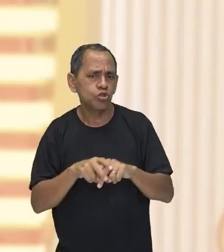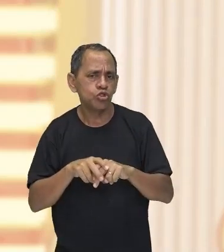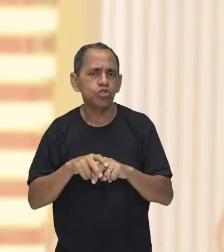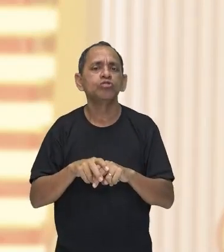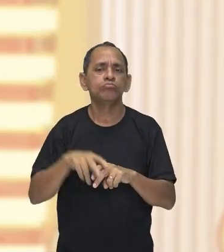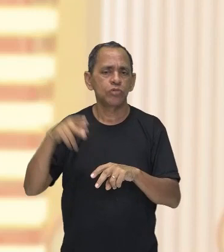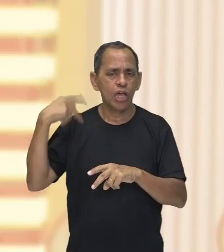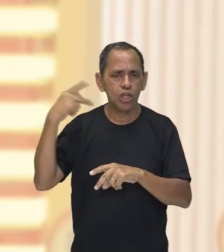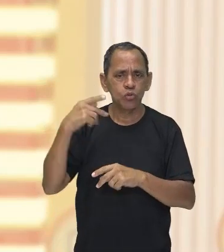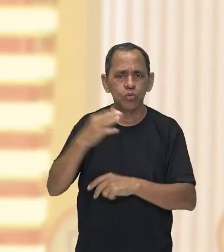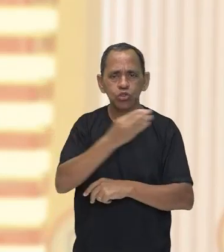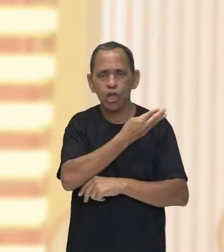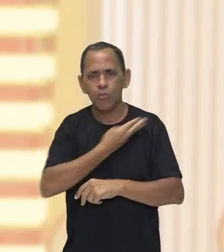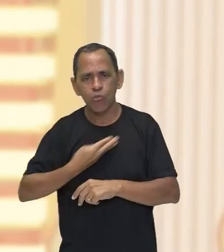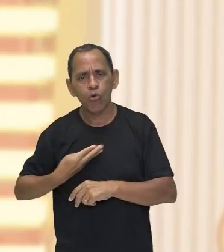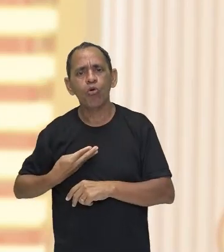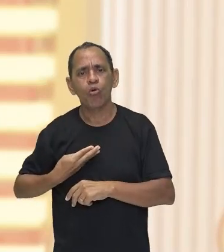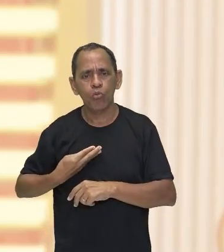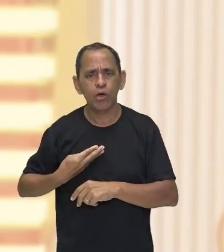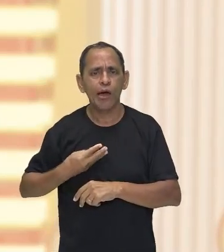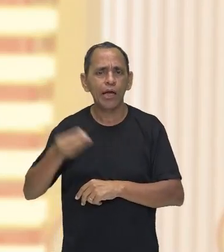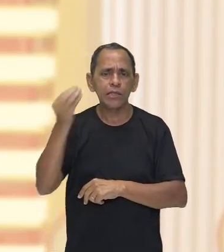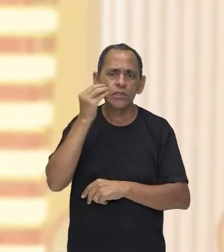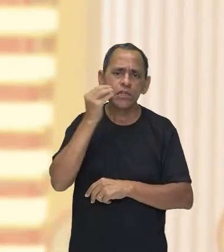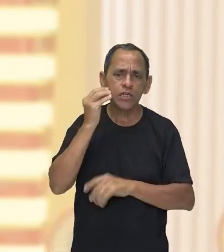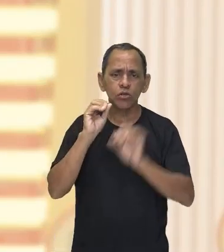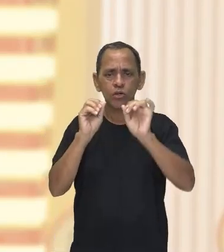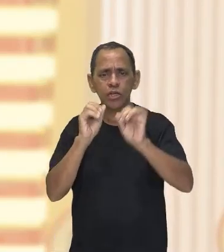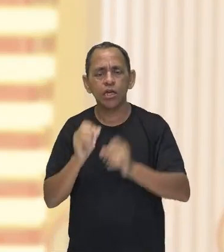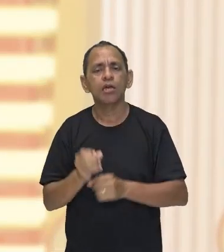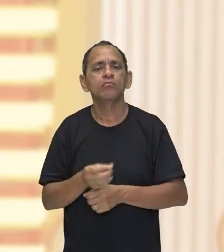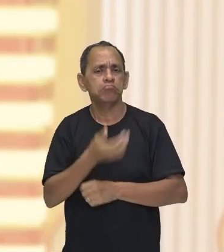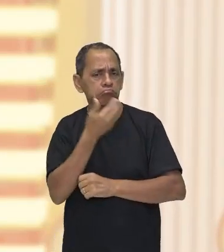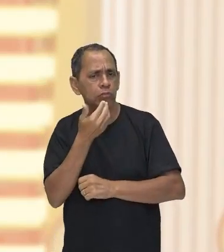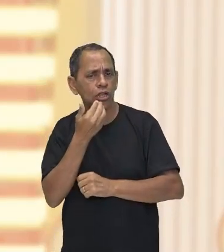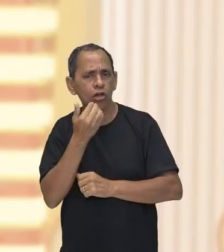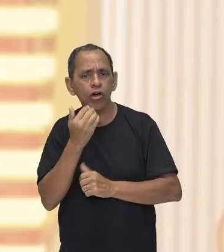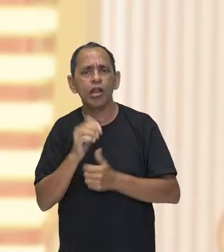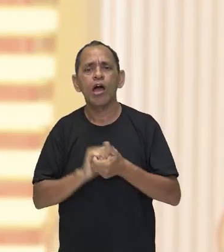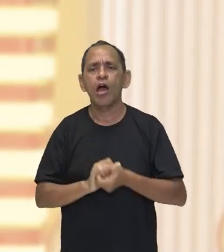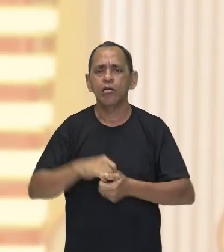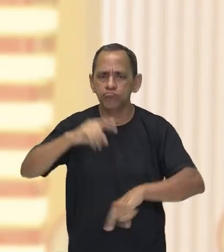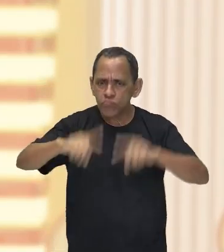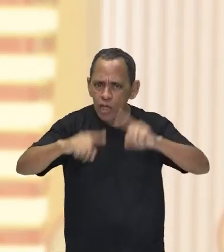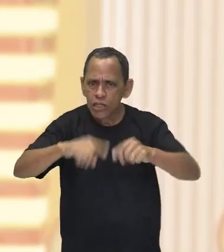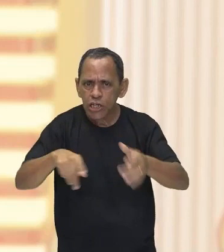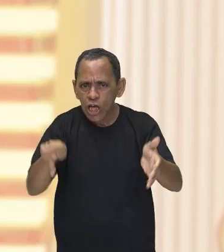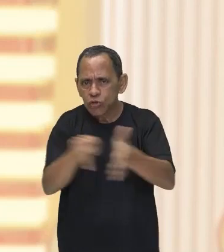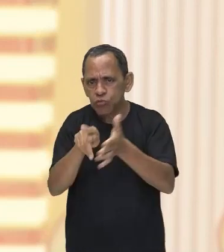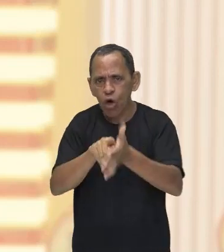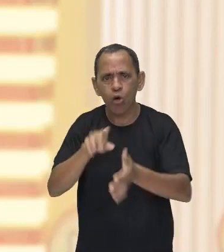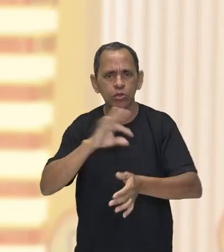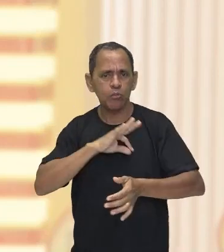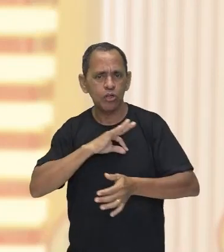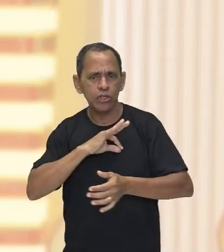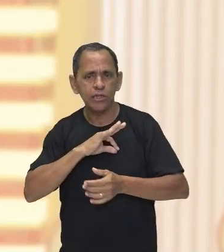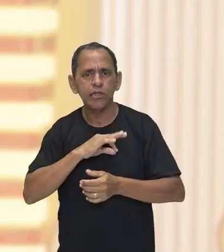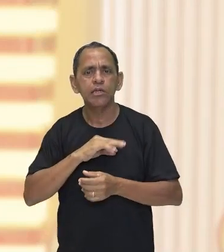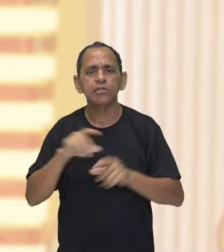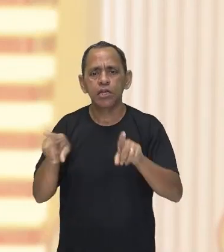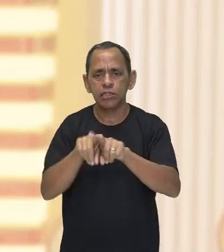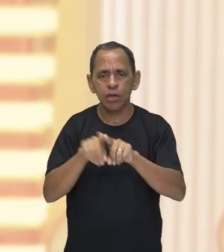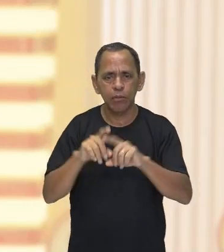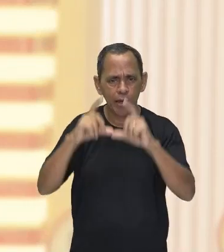então melhorar o quê? Não é mesmo? O aparelhamento da polícia, colocar então câmeras nos uniformes exatamente